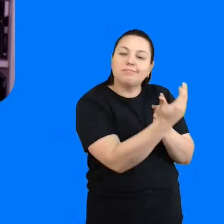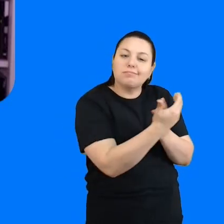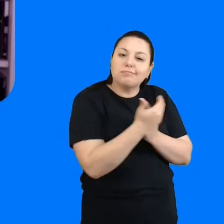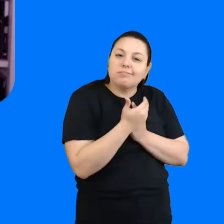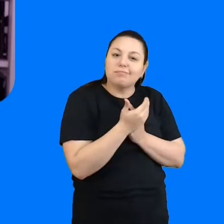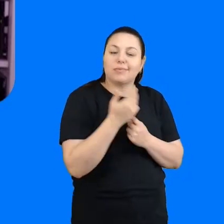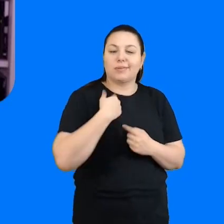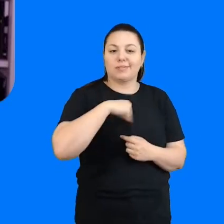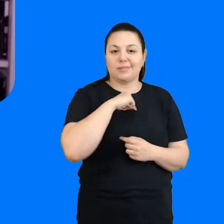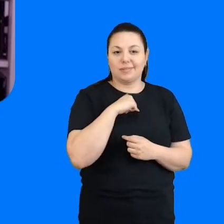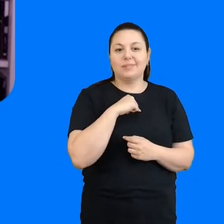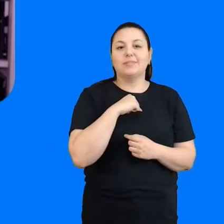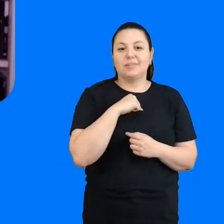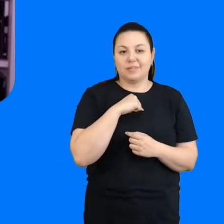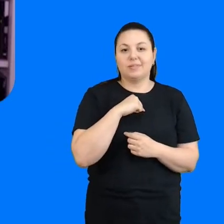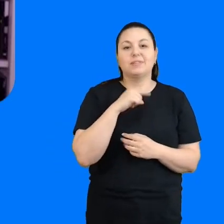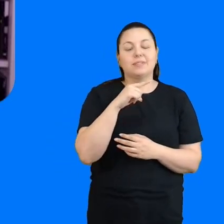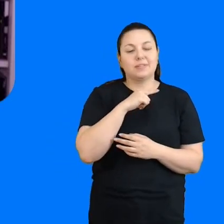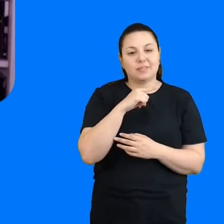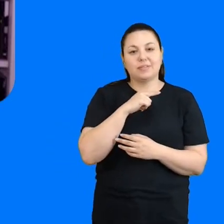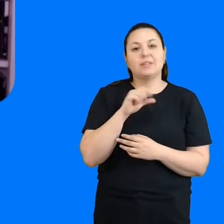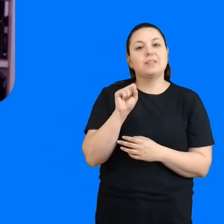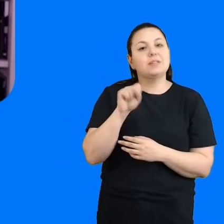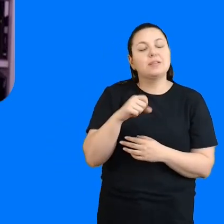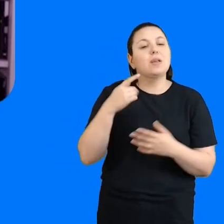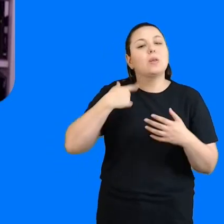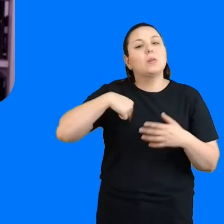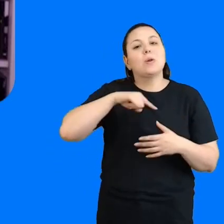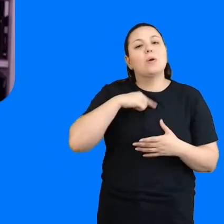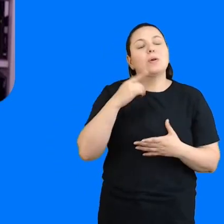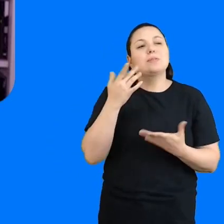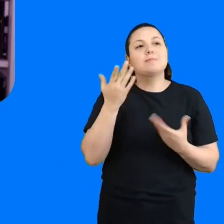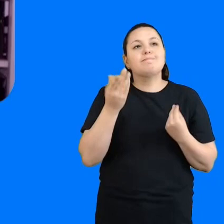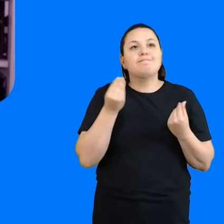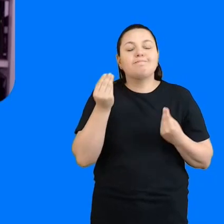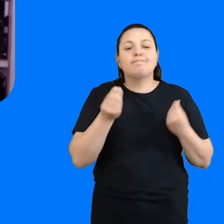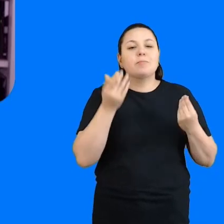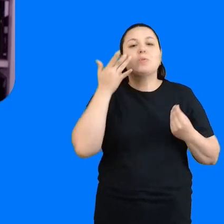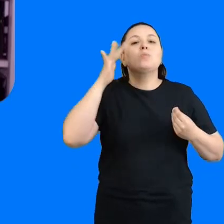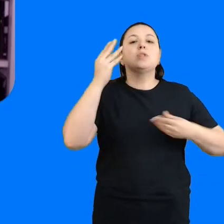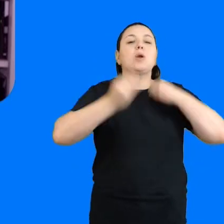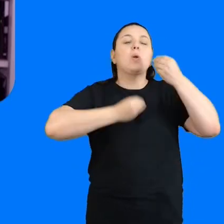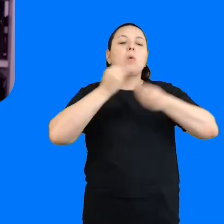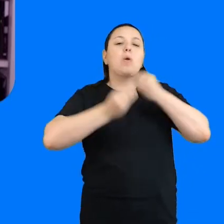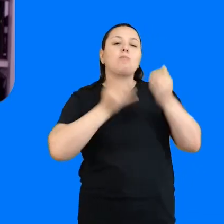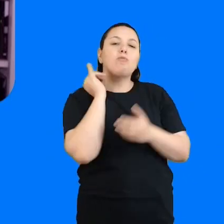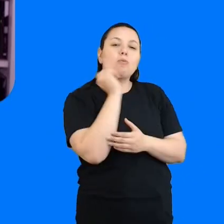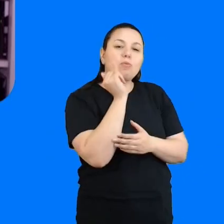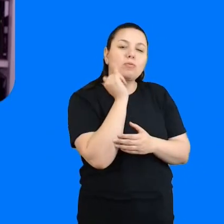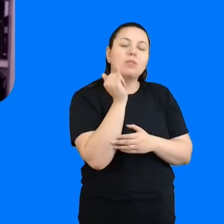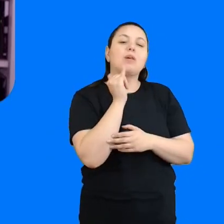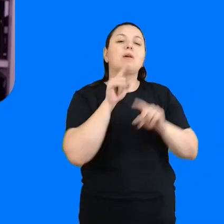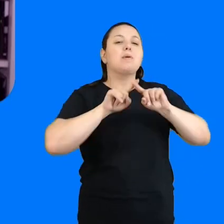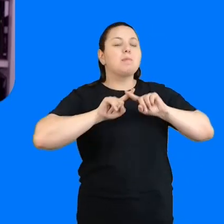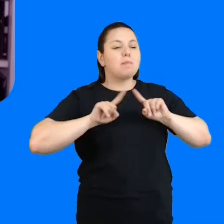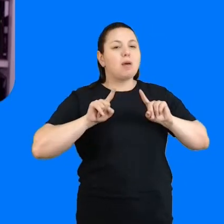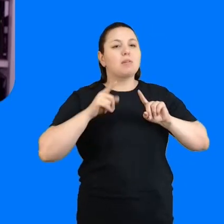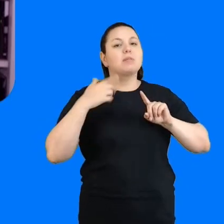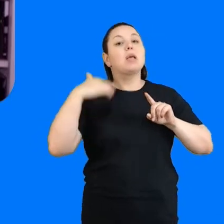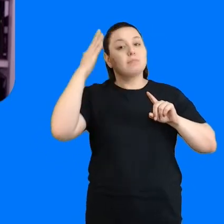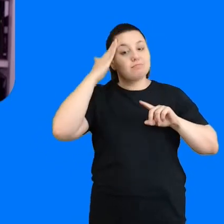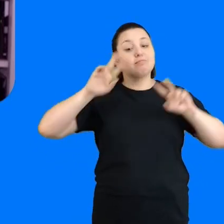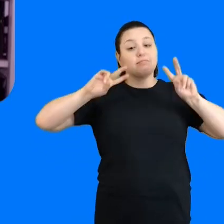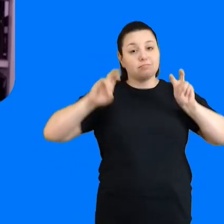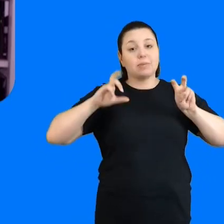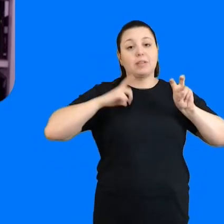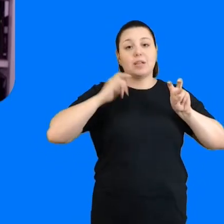público, ainda não sabemos exatamente como é que vamos contar a história, mas é o público que dá o mote, e então tem essa